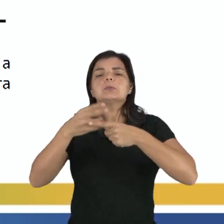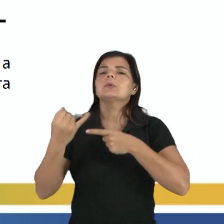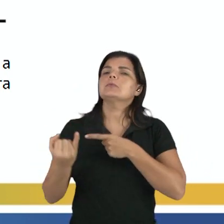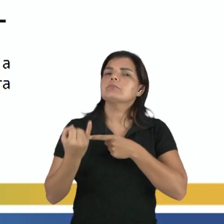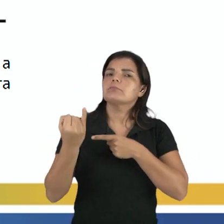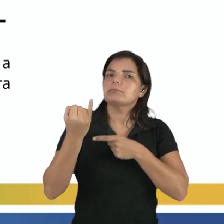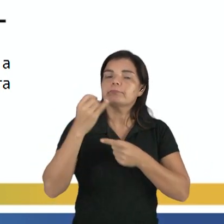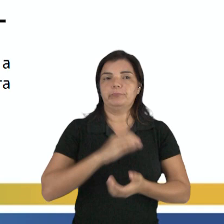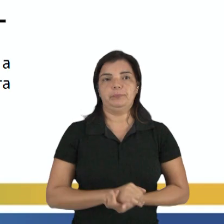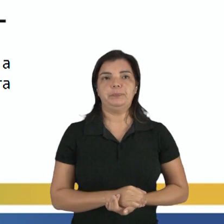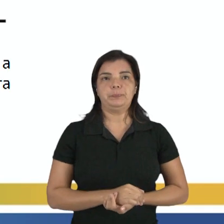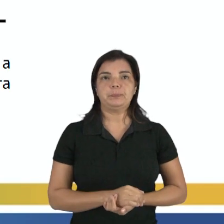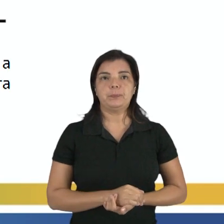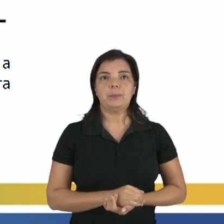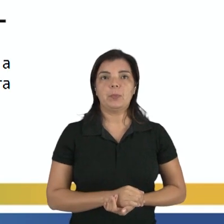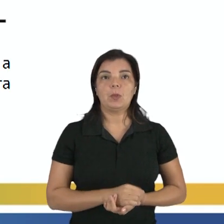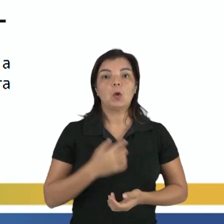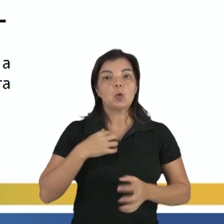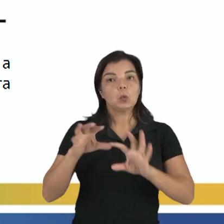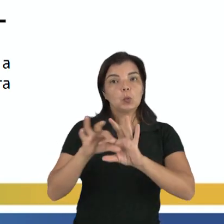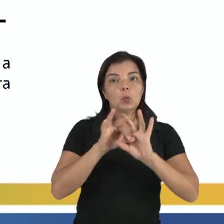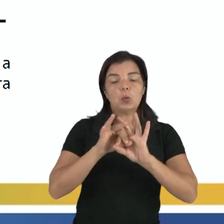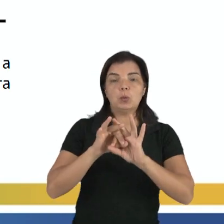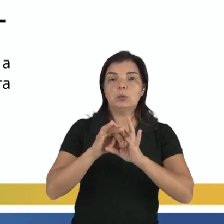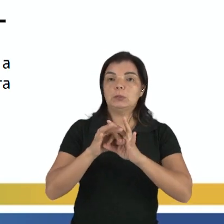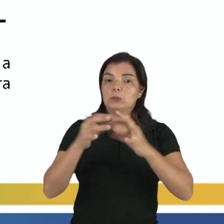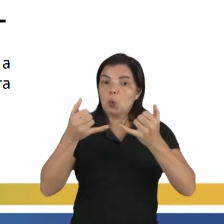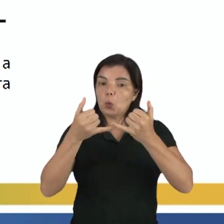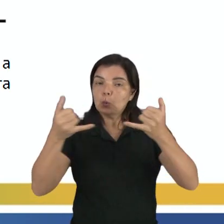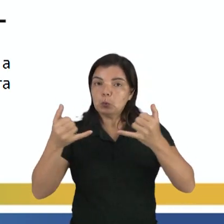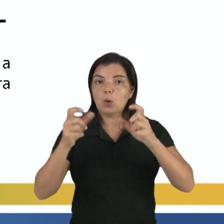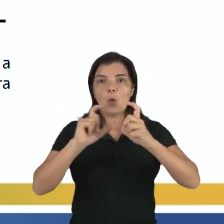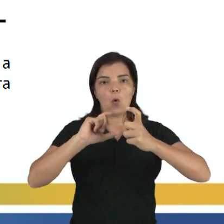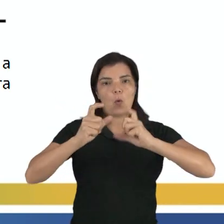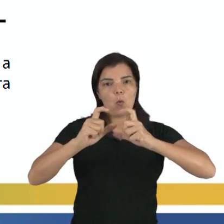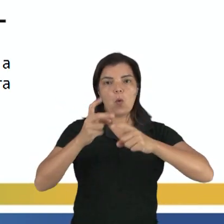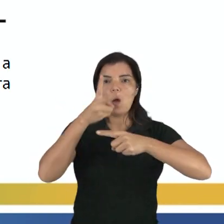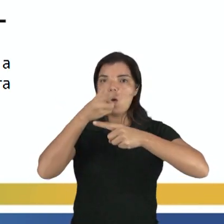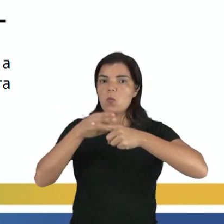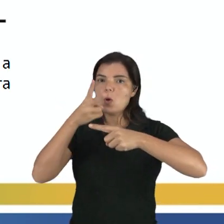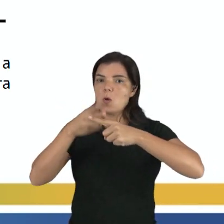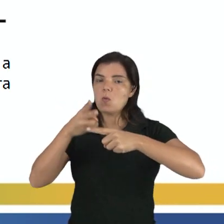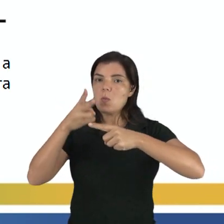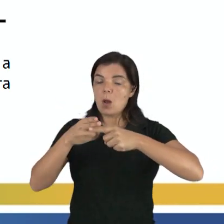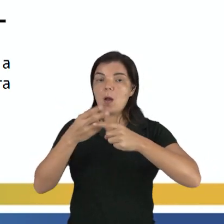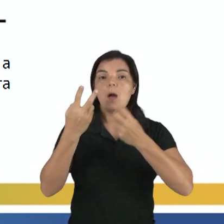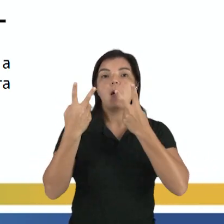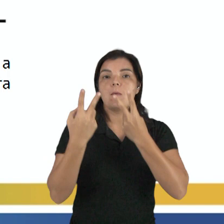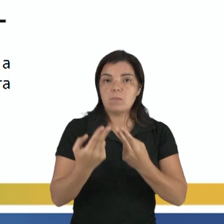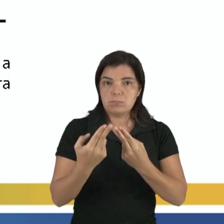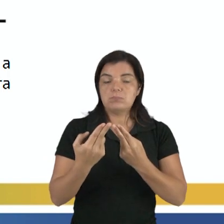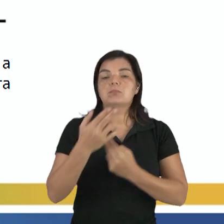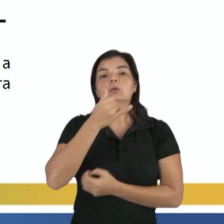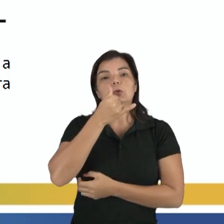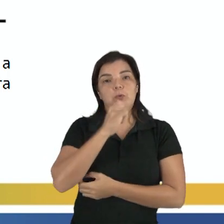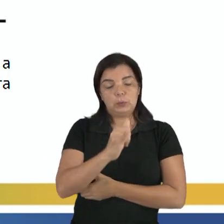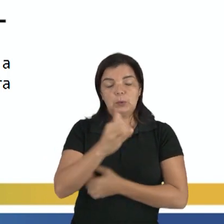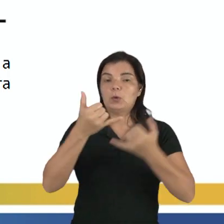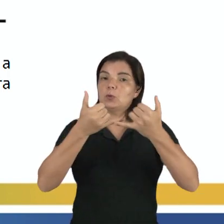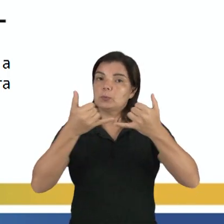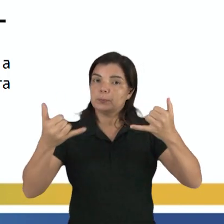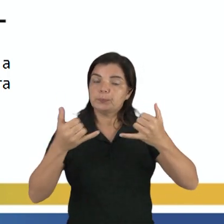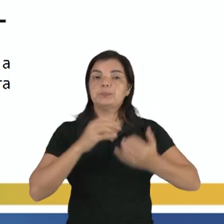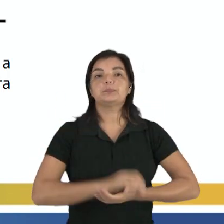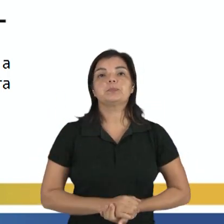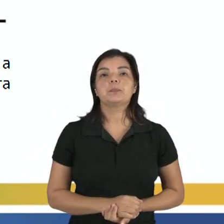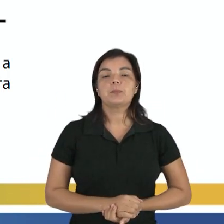importante né é quando ligamos insere todos os resistores eles vão tem a mesma corrente elétrica